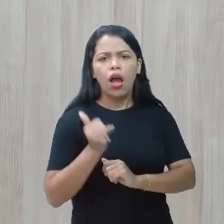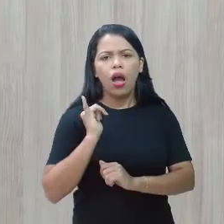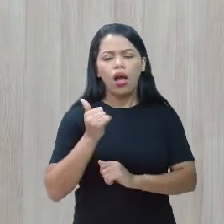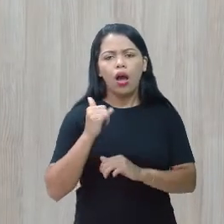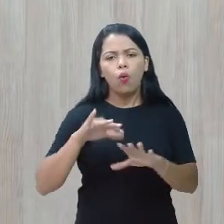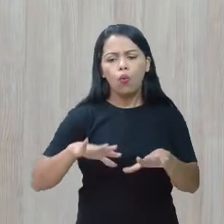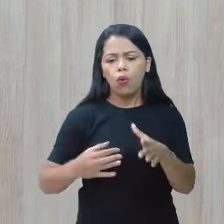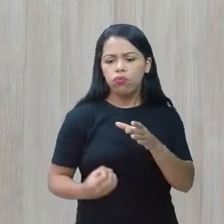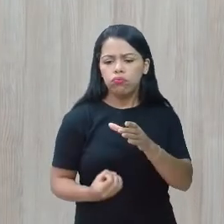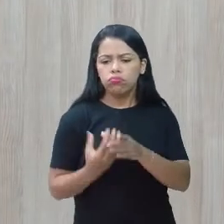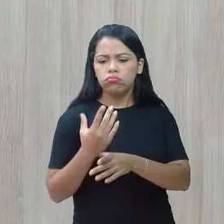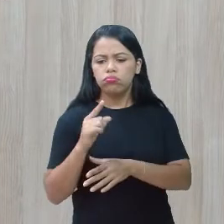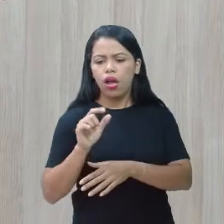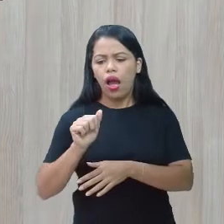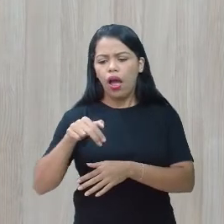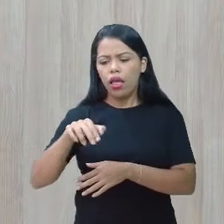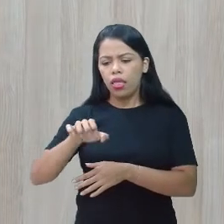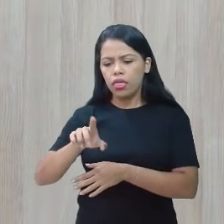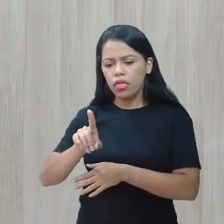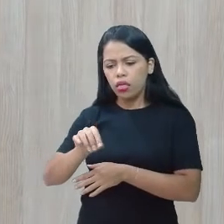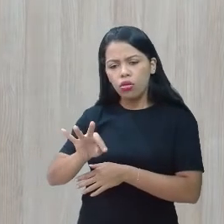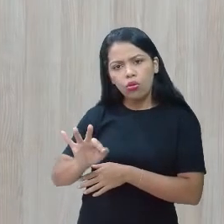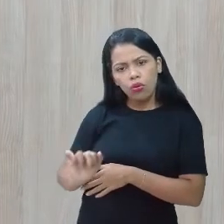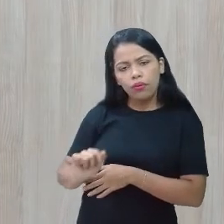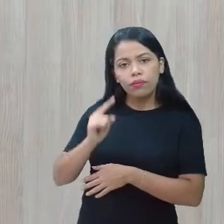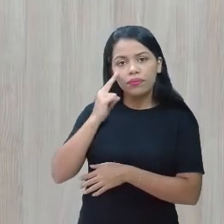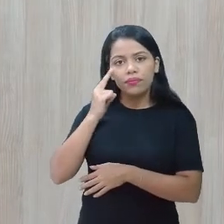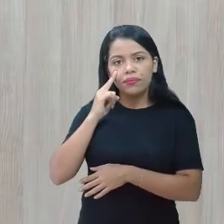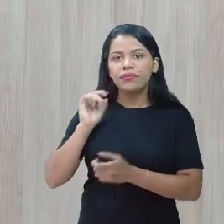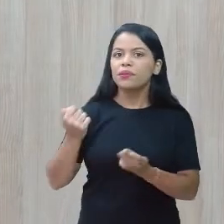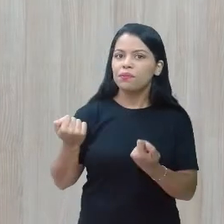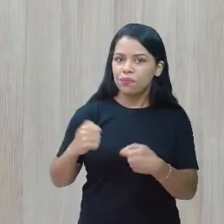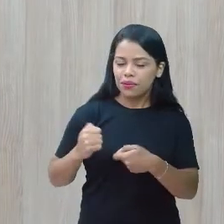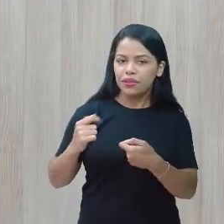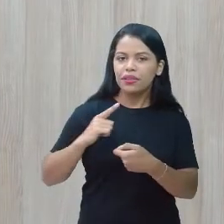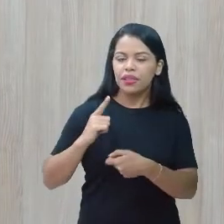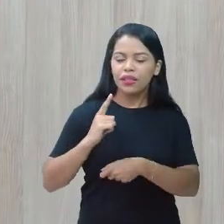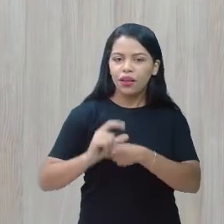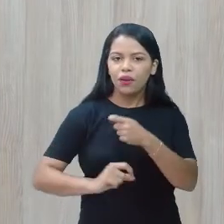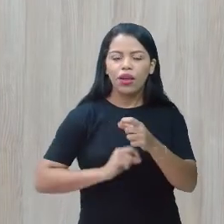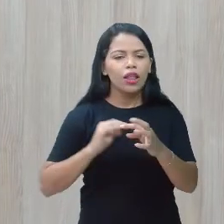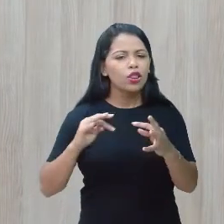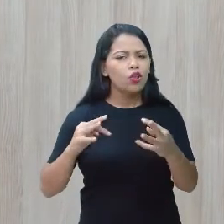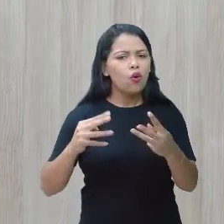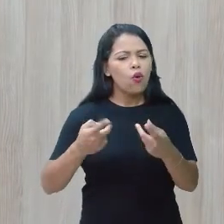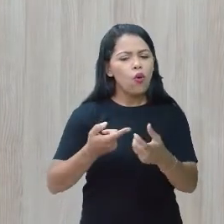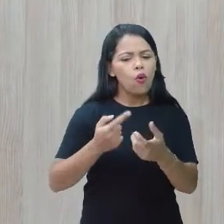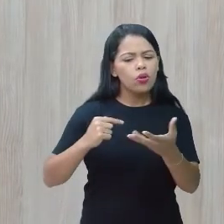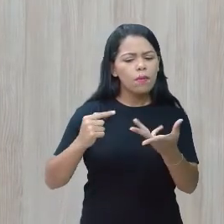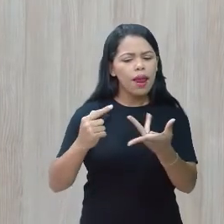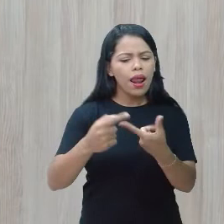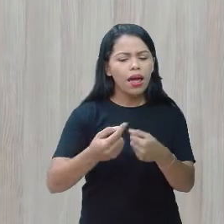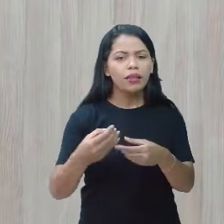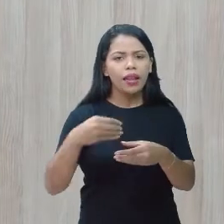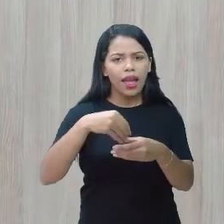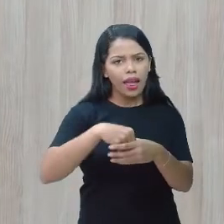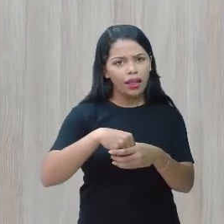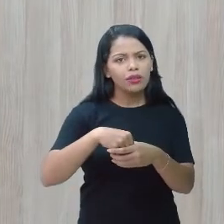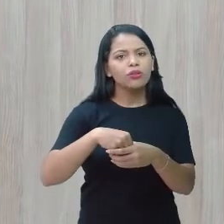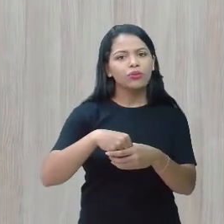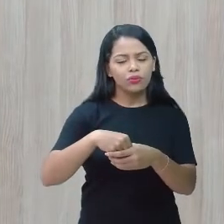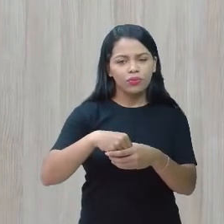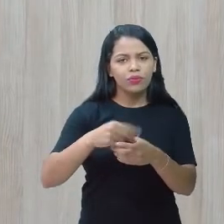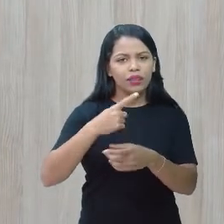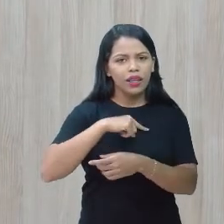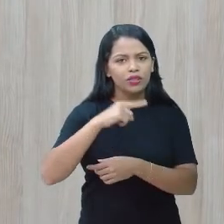é criado a anedota, é necessário ter todos esses passos, não é? Como